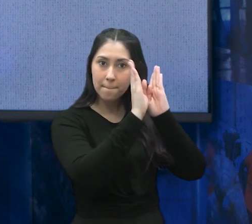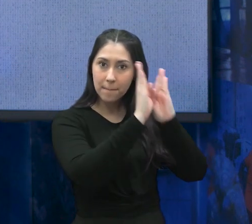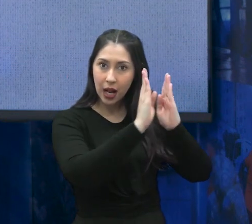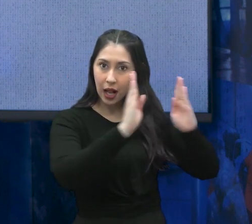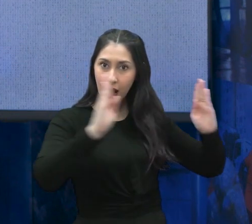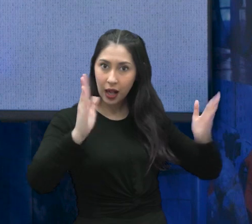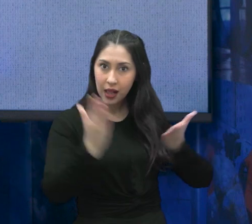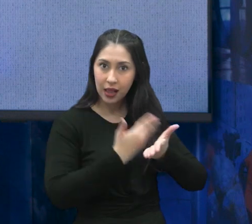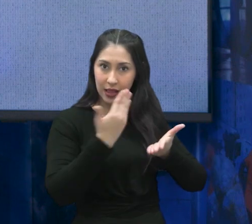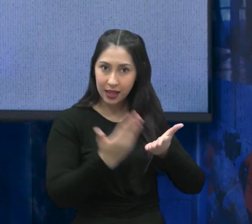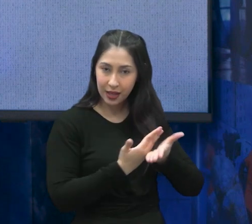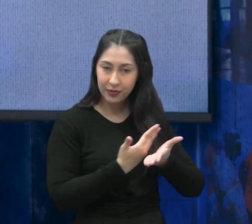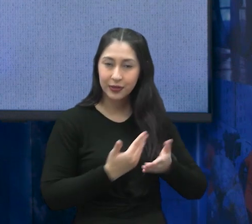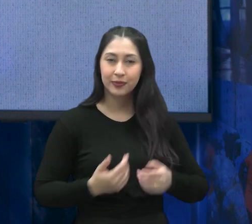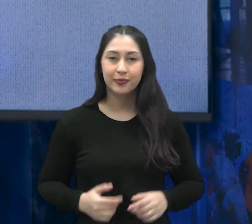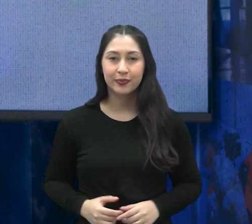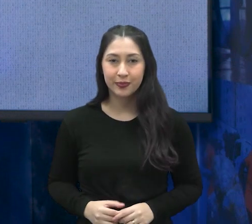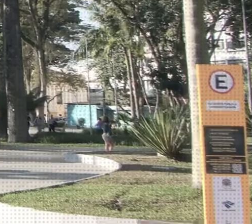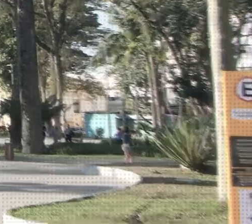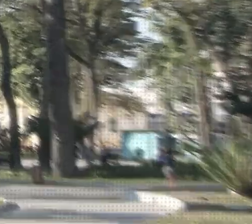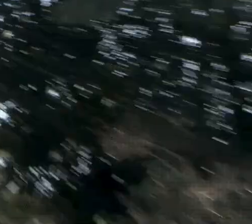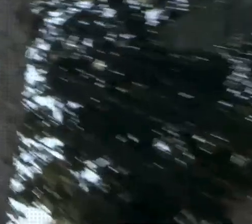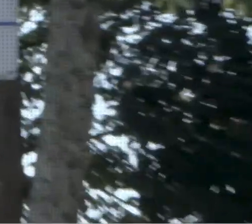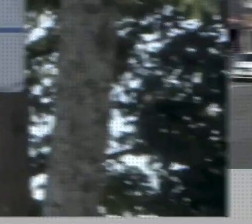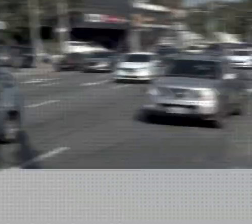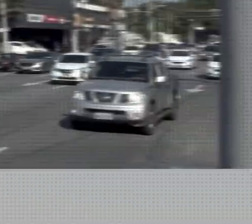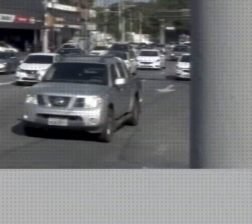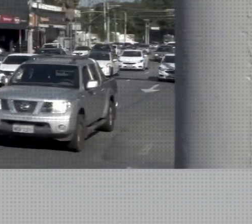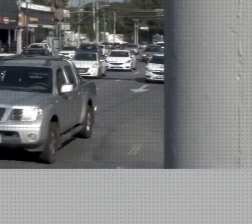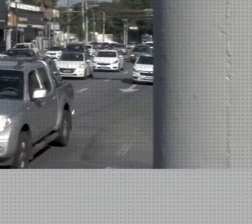biblioteca no bairro Jardim das Indústrias.